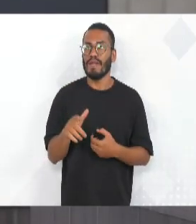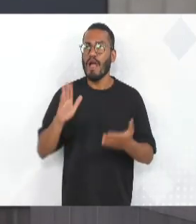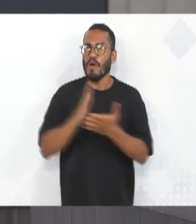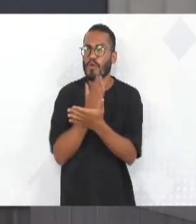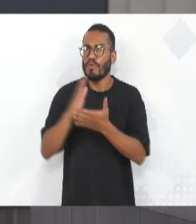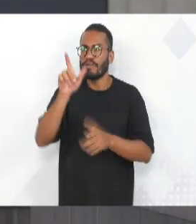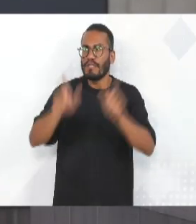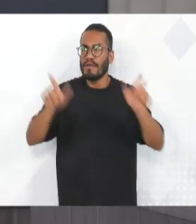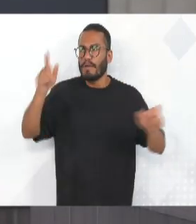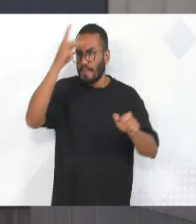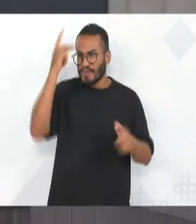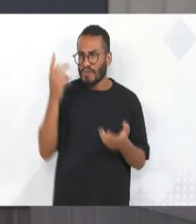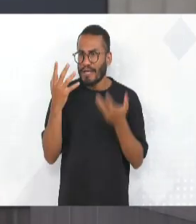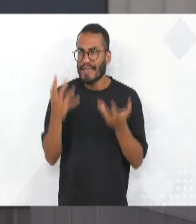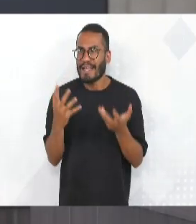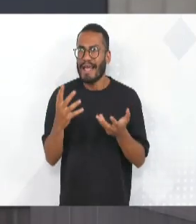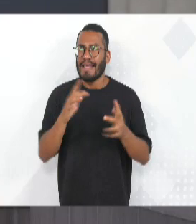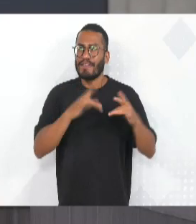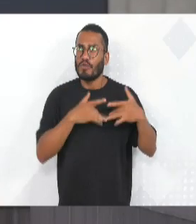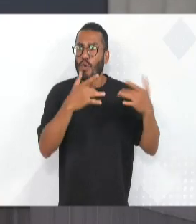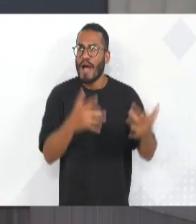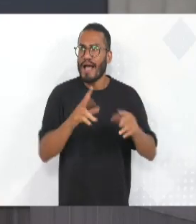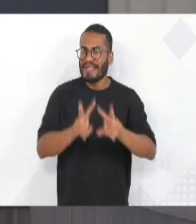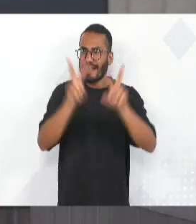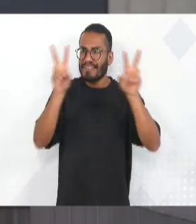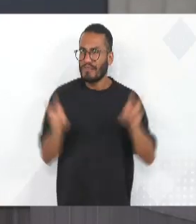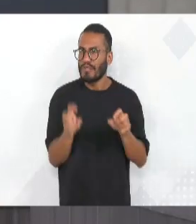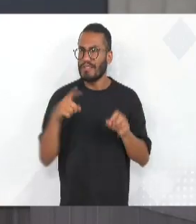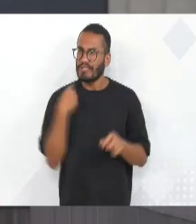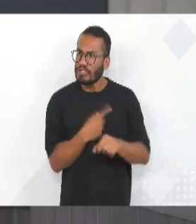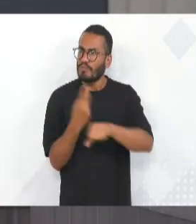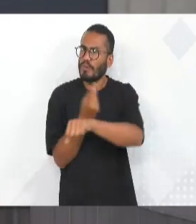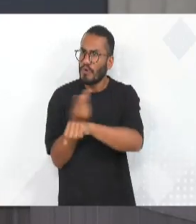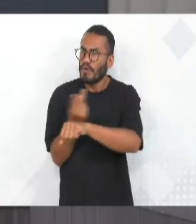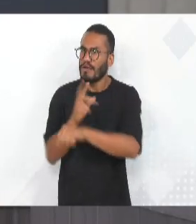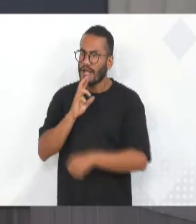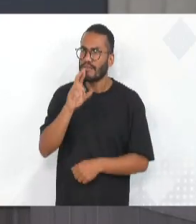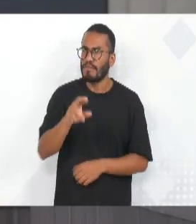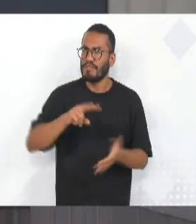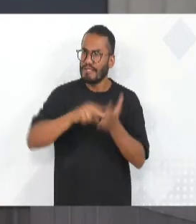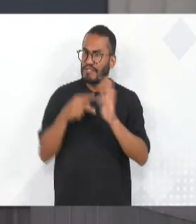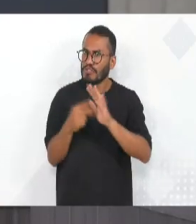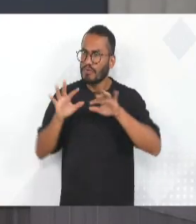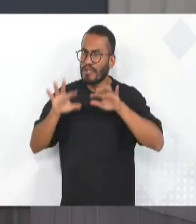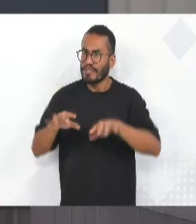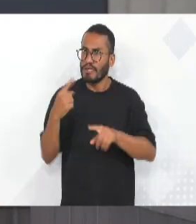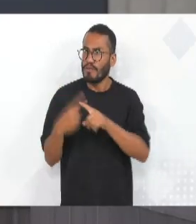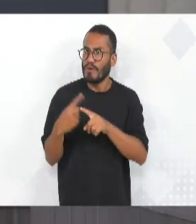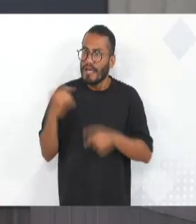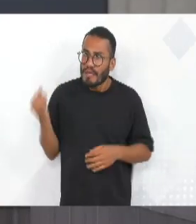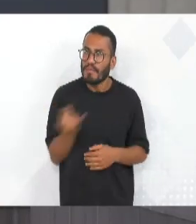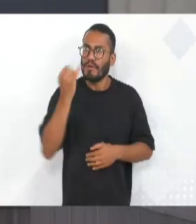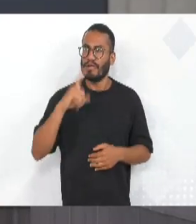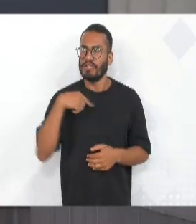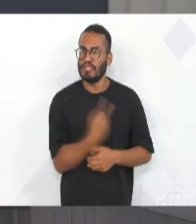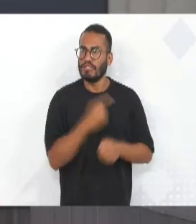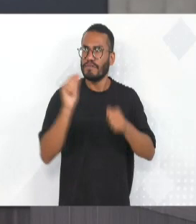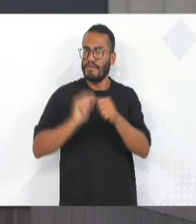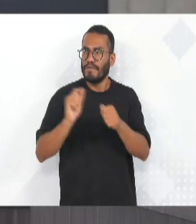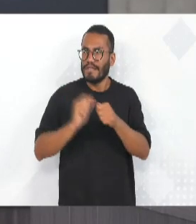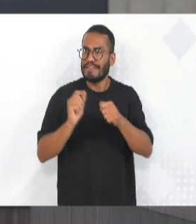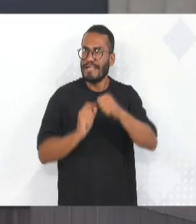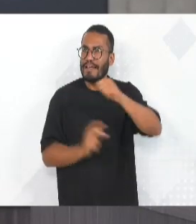de pessoas que querem na verdade doar algumas questões a gente está procurando também algumas respostas Nesse sentido porque é importante a gente fazer essa